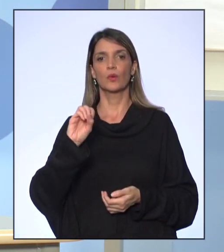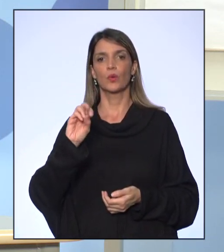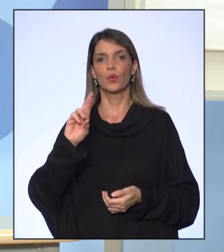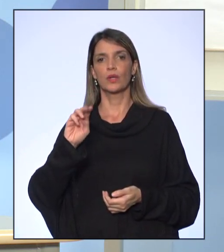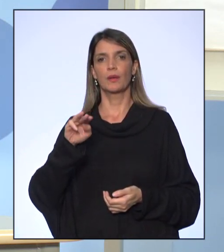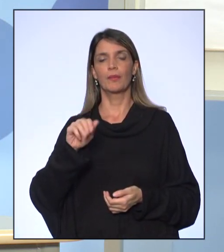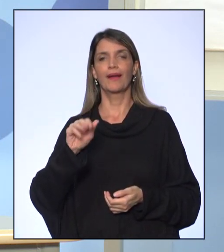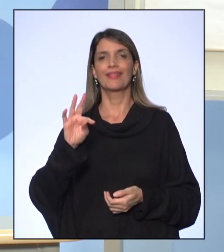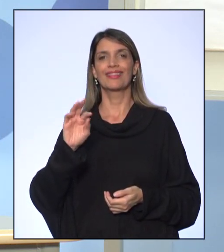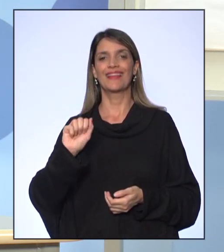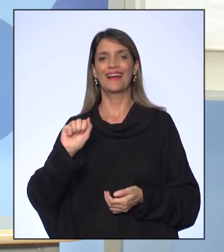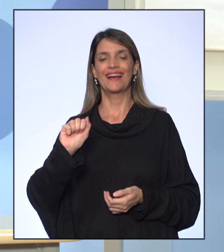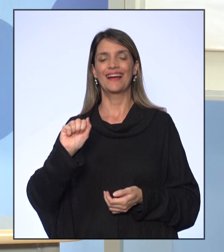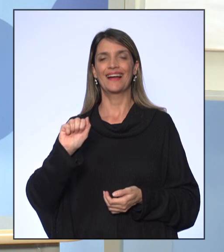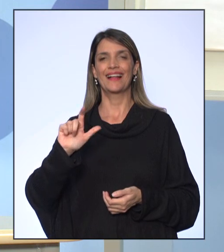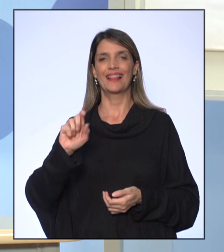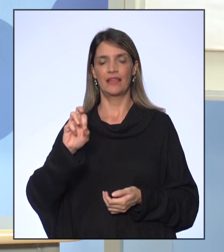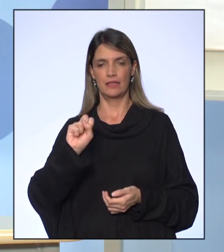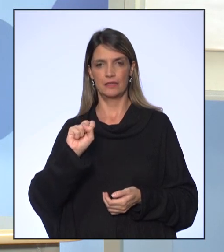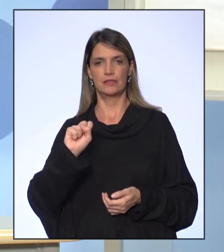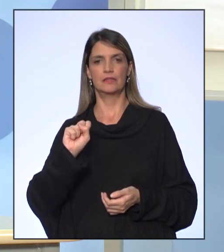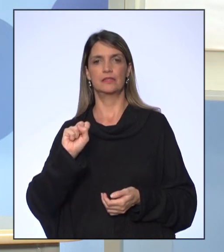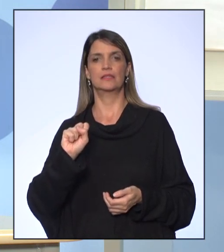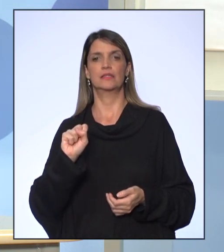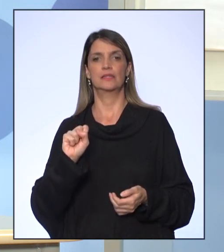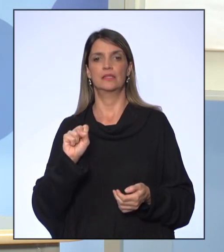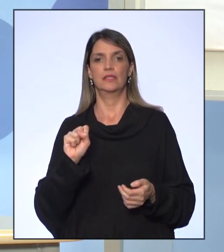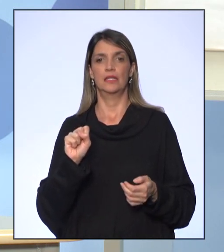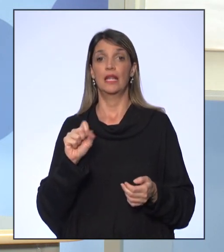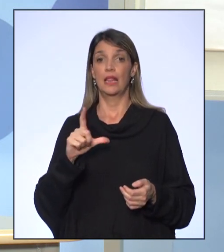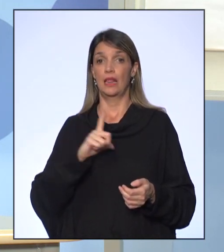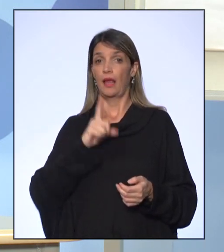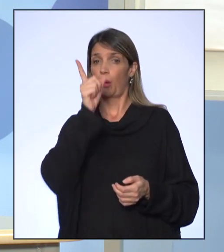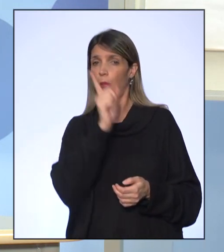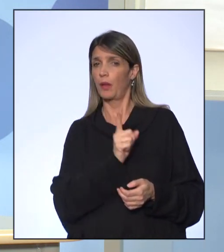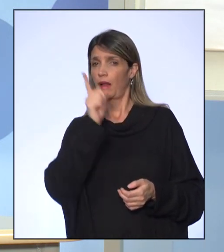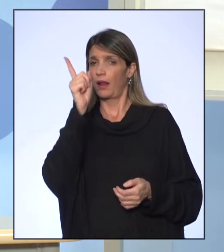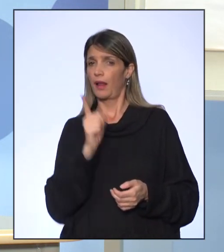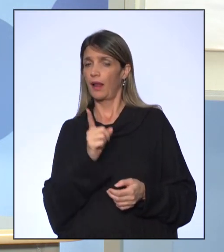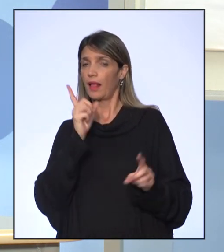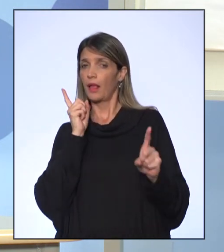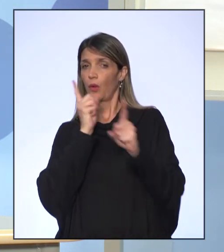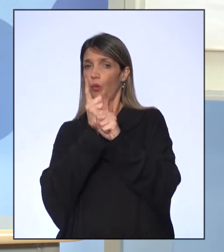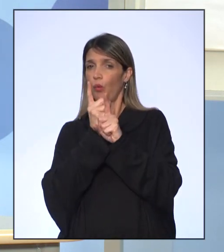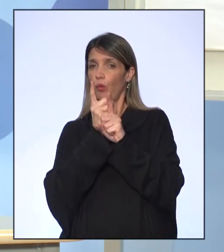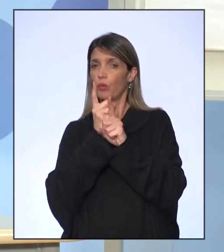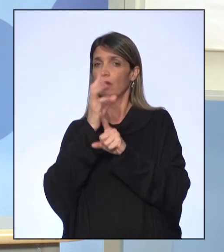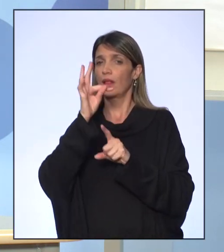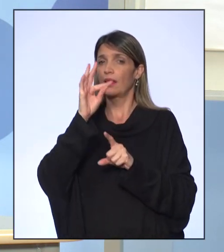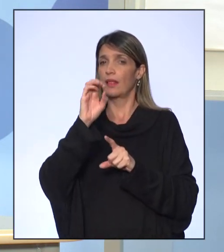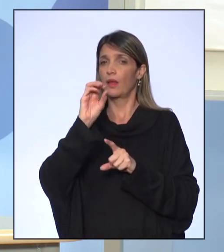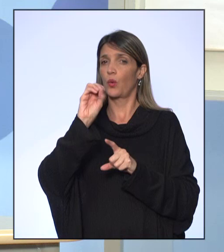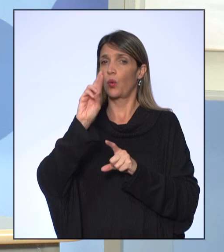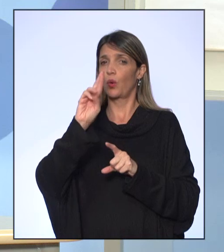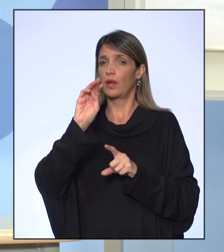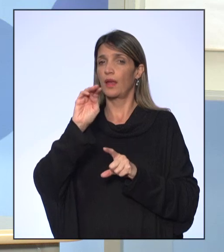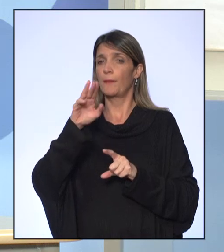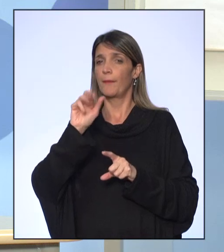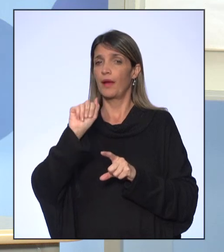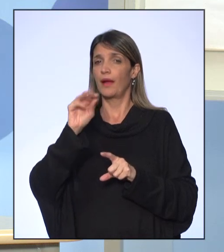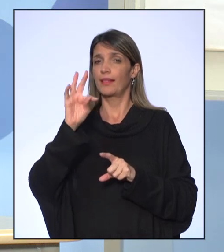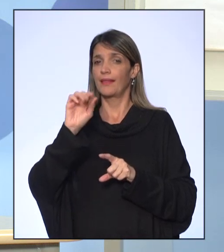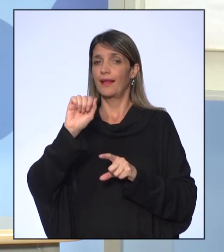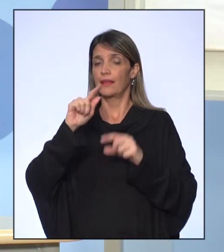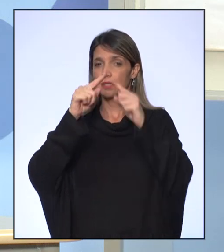os lados, né, Rafa? Então, quando você tem essa paralela, você encontra o teorema de Tales no triângulo, né? Então, ele forma